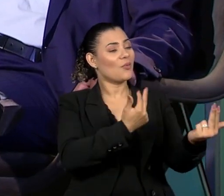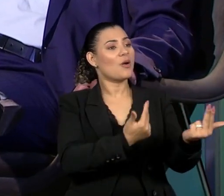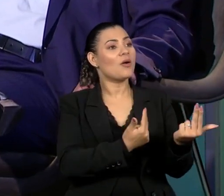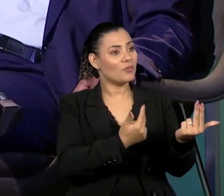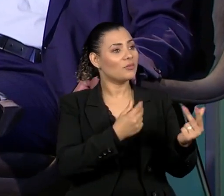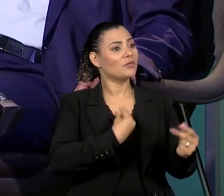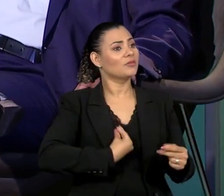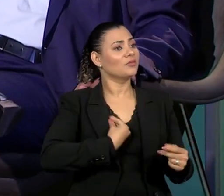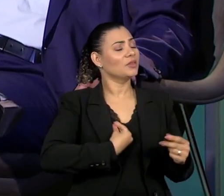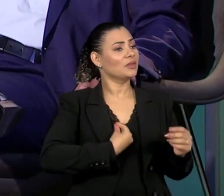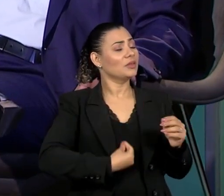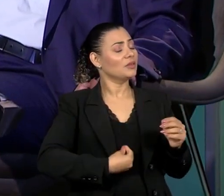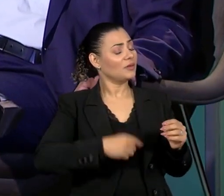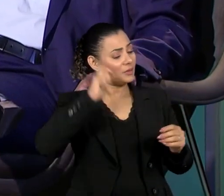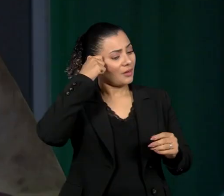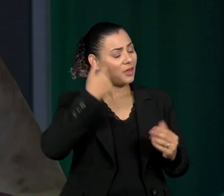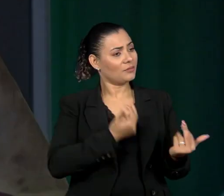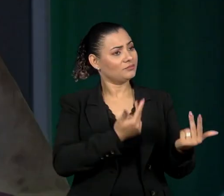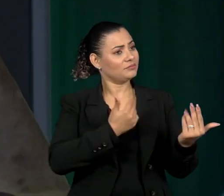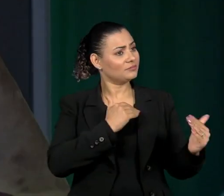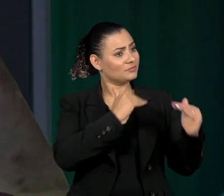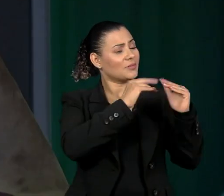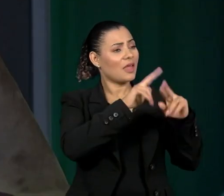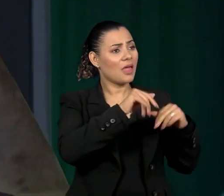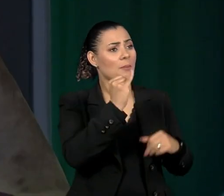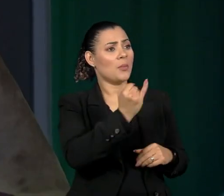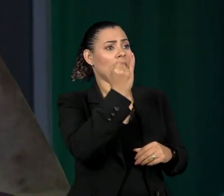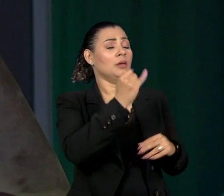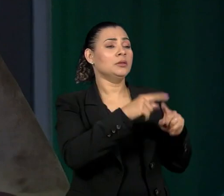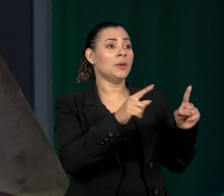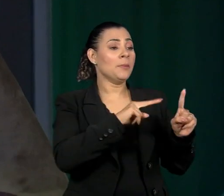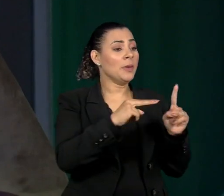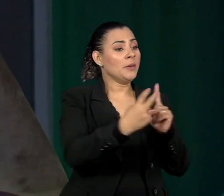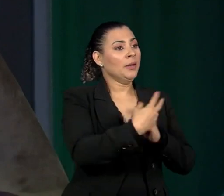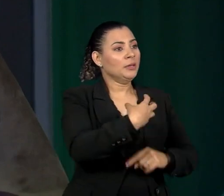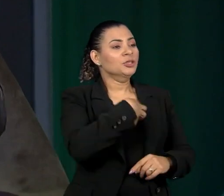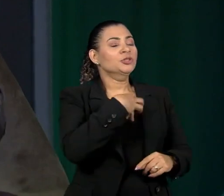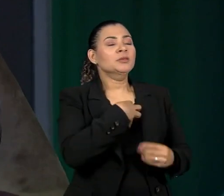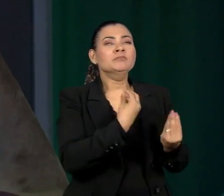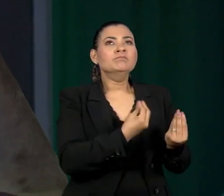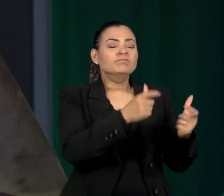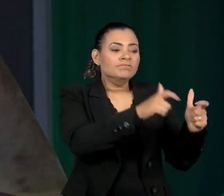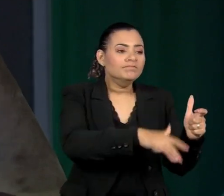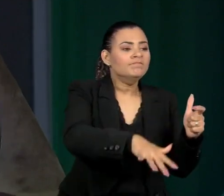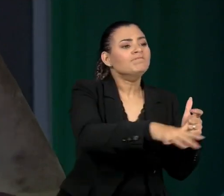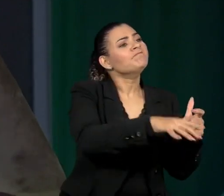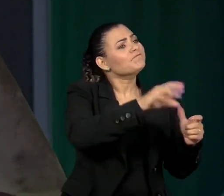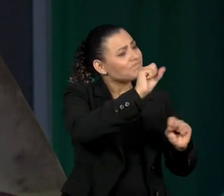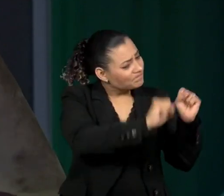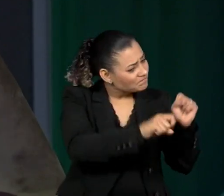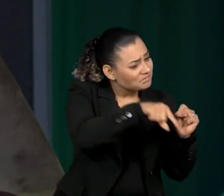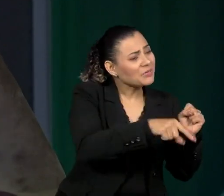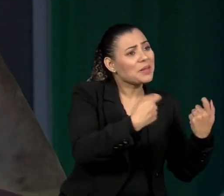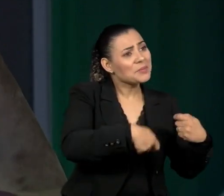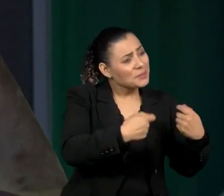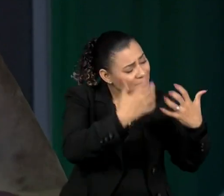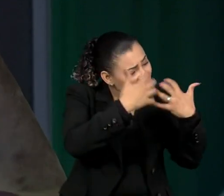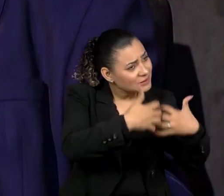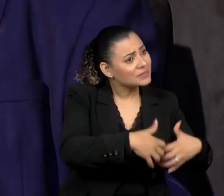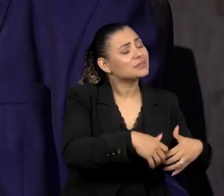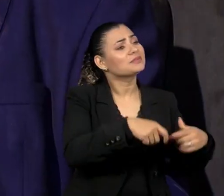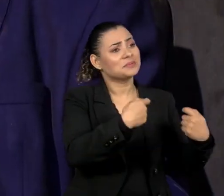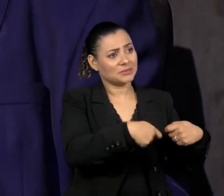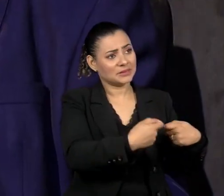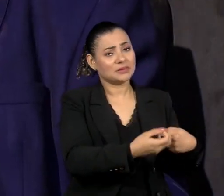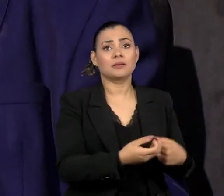de pertencimento é uma dimensão importante. Isso é uma perspectiva que o ambiente corporativo precisa e deve considerar?